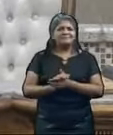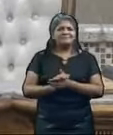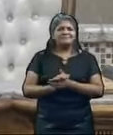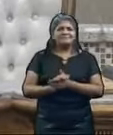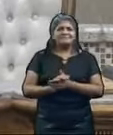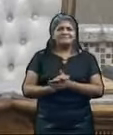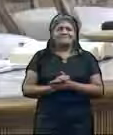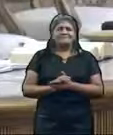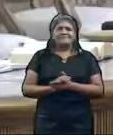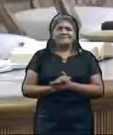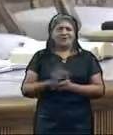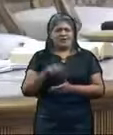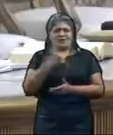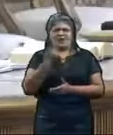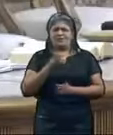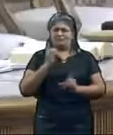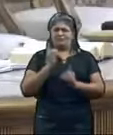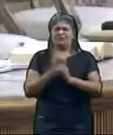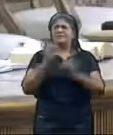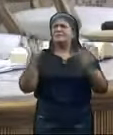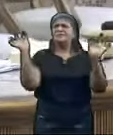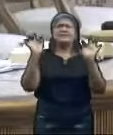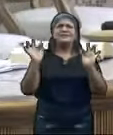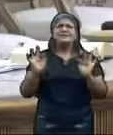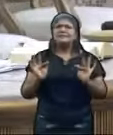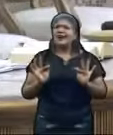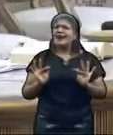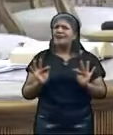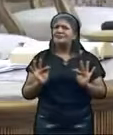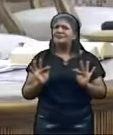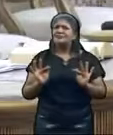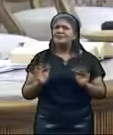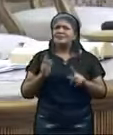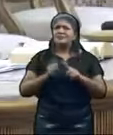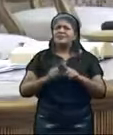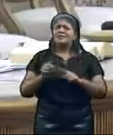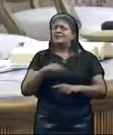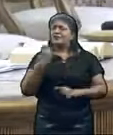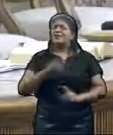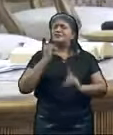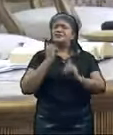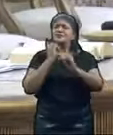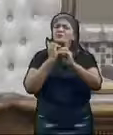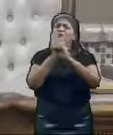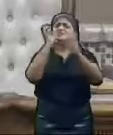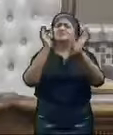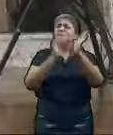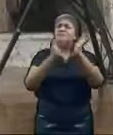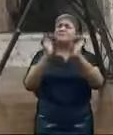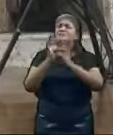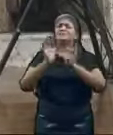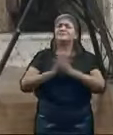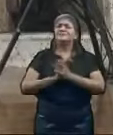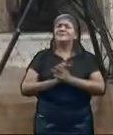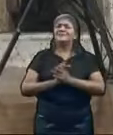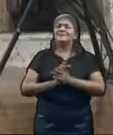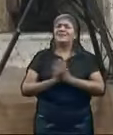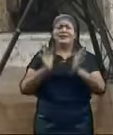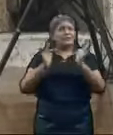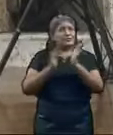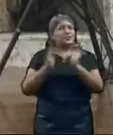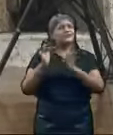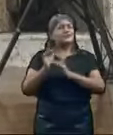o mapa da Felicidade pastor que loucura é essa loucura de Jesus é por ele que ensinou isto